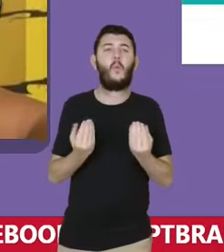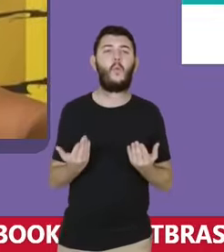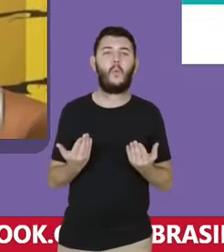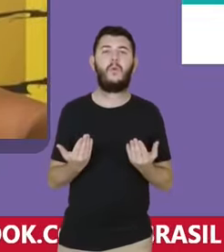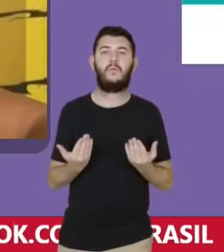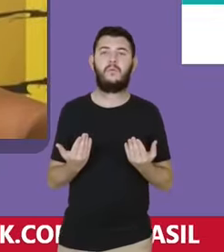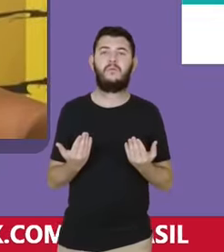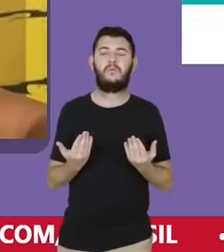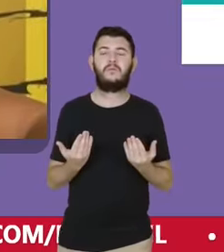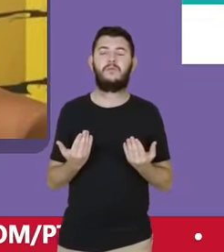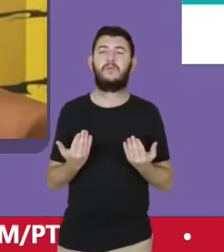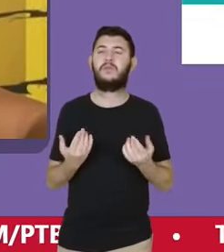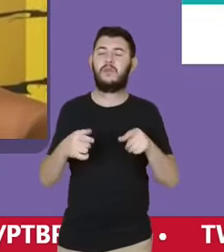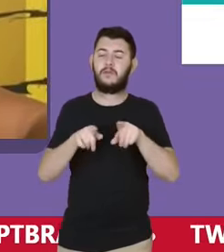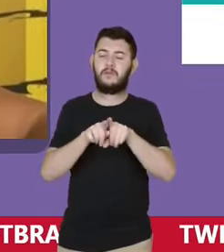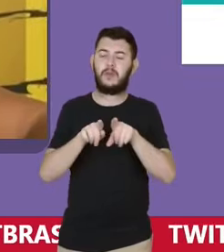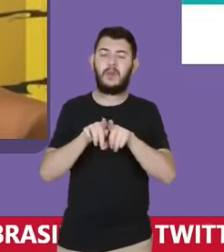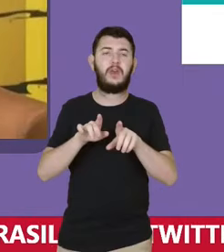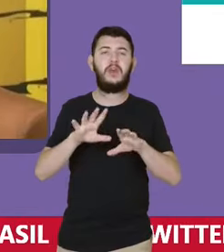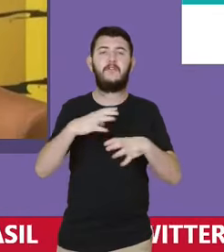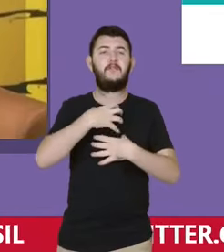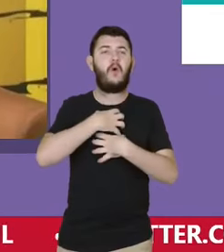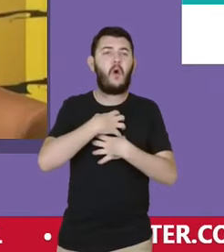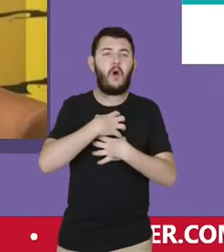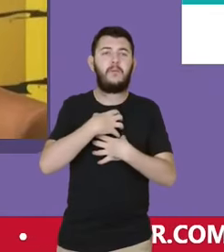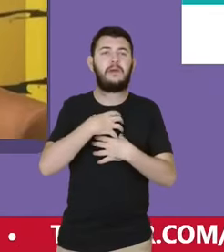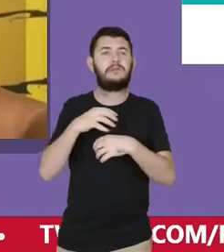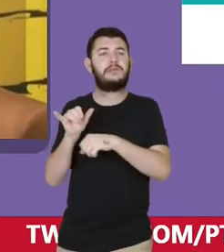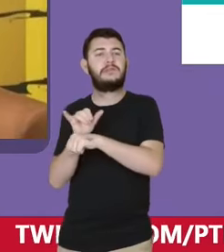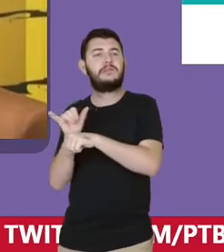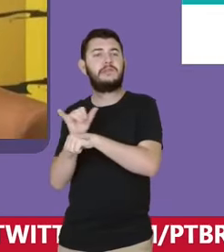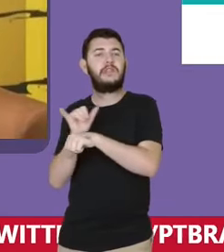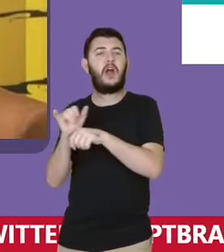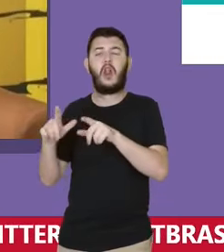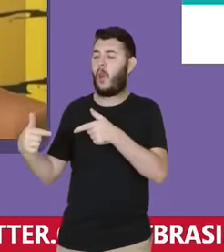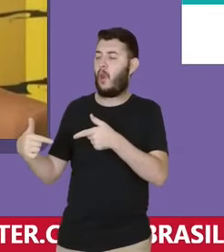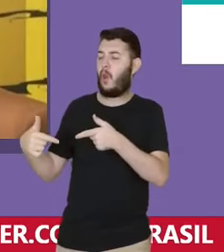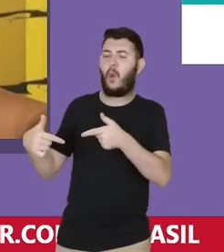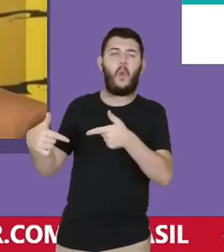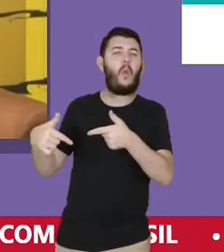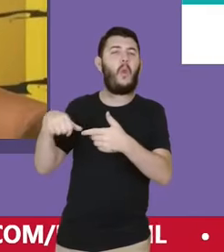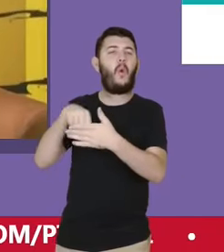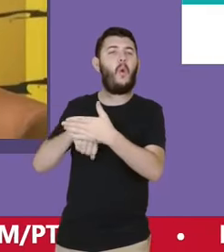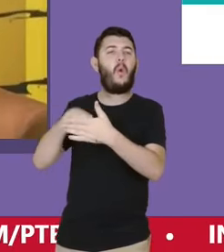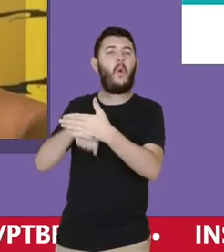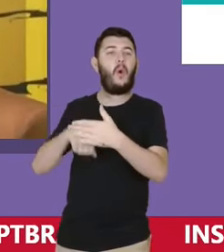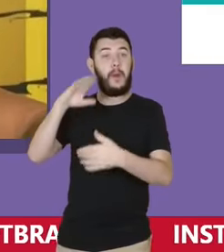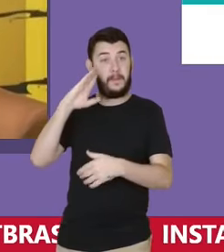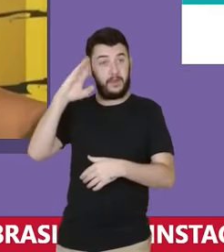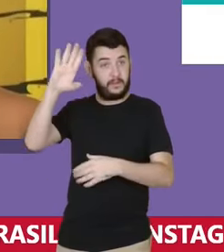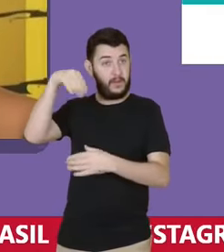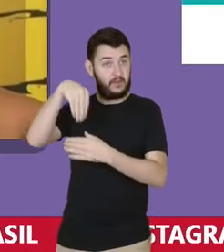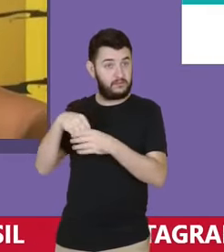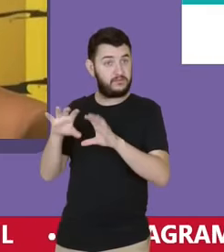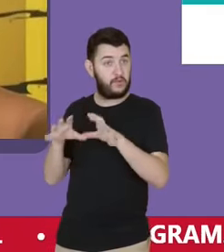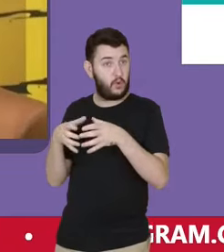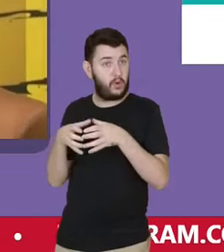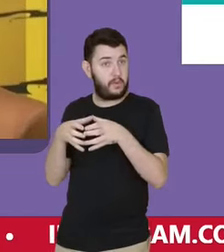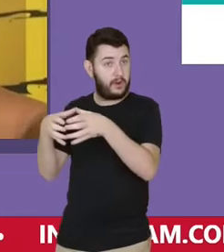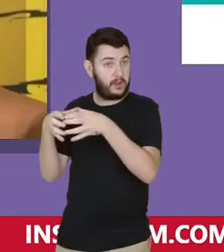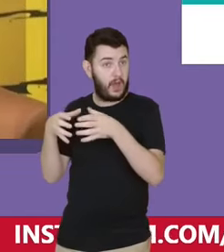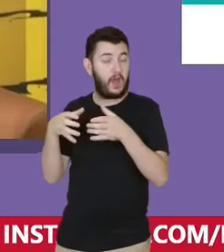as suas formas de luta, e principalmente nas nossas organizações comunitárias,